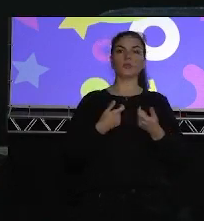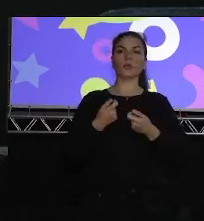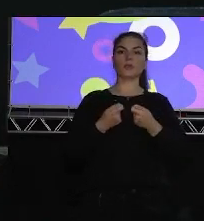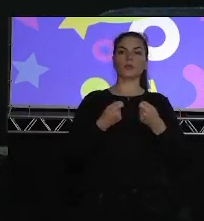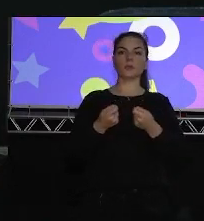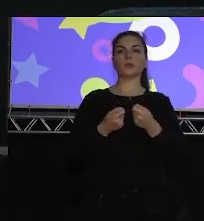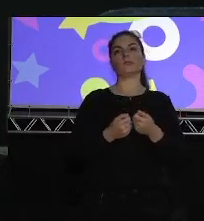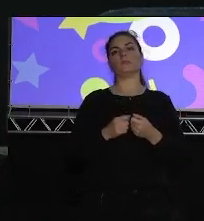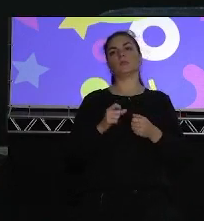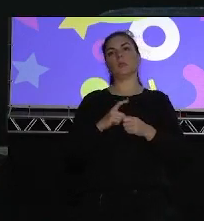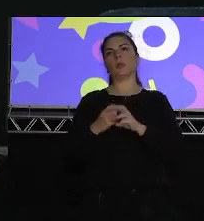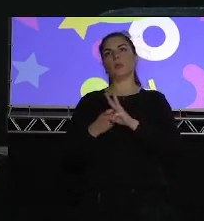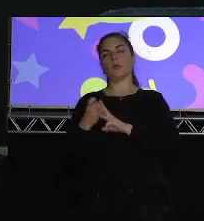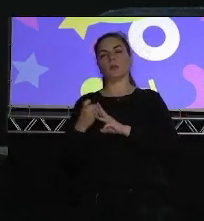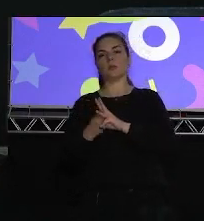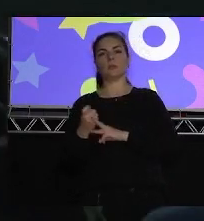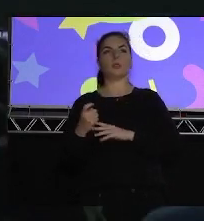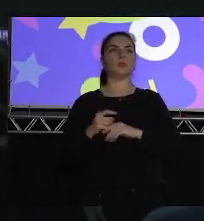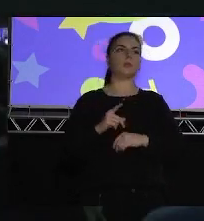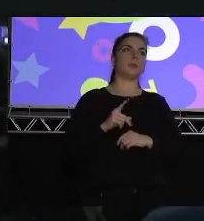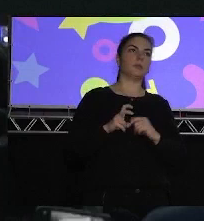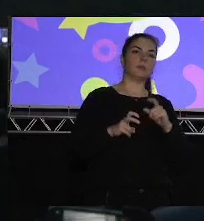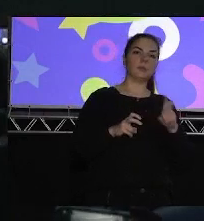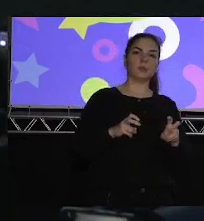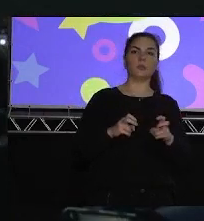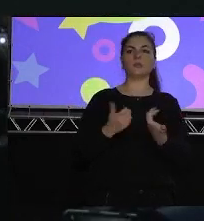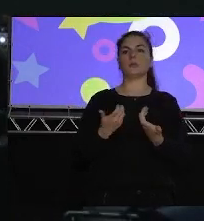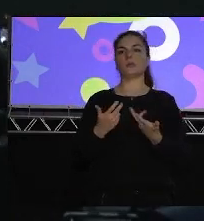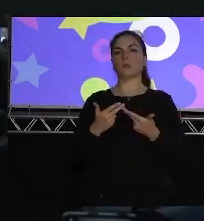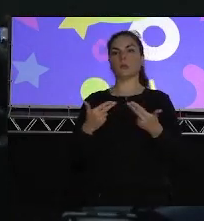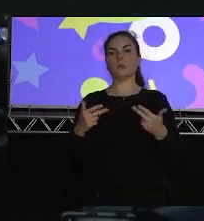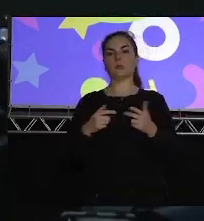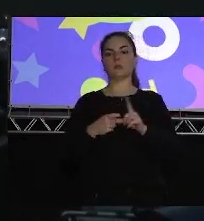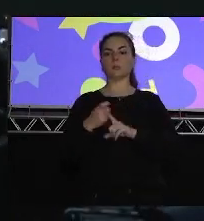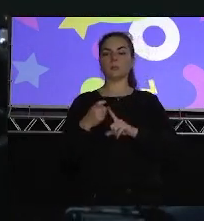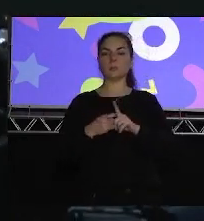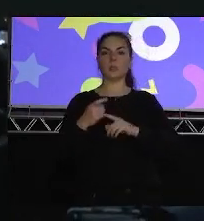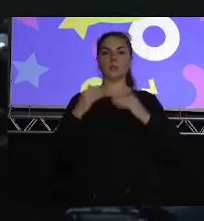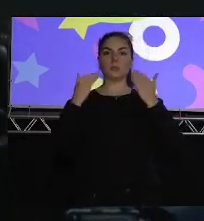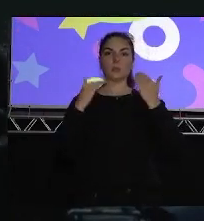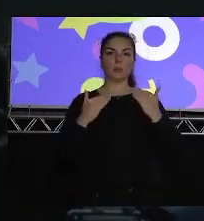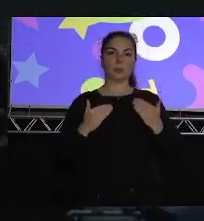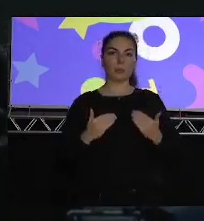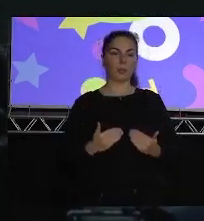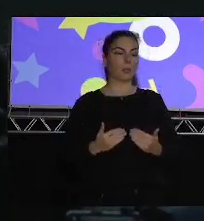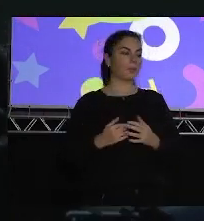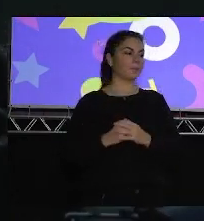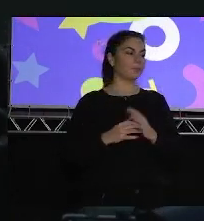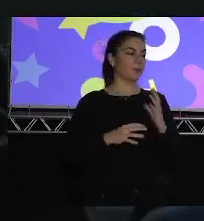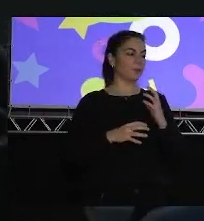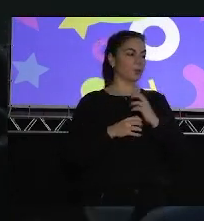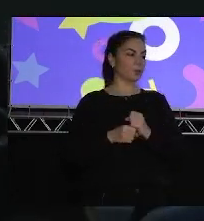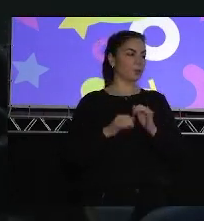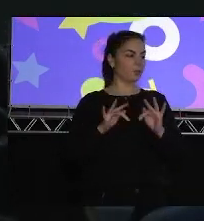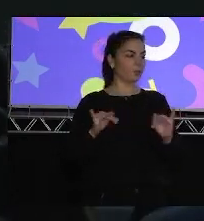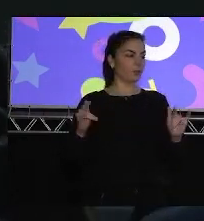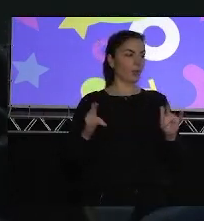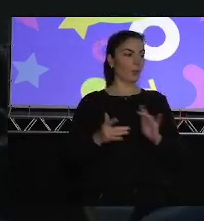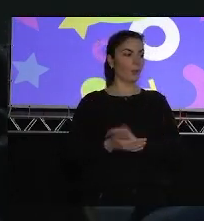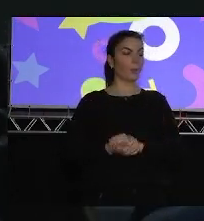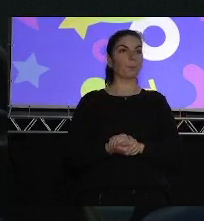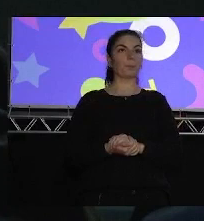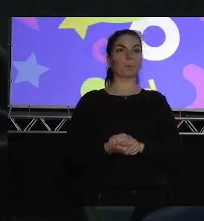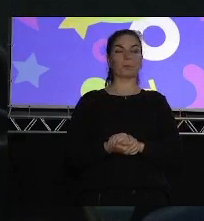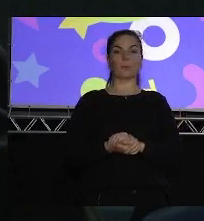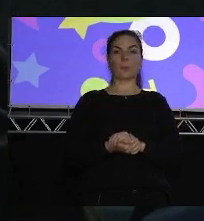check-in semanal, o sync é quinzenal, review, commitment é quinzenal mensal, e a retrospectiva aí é final, né? Final. Então,